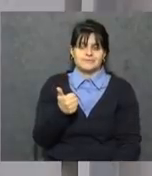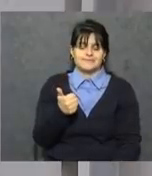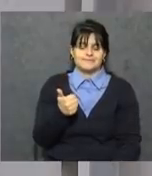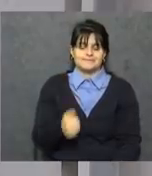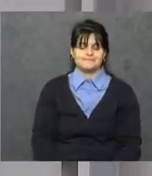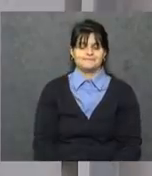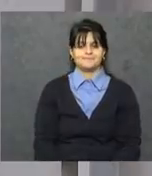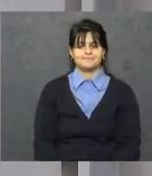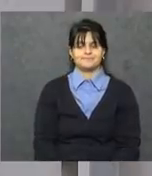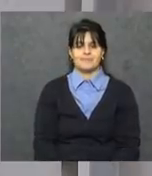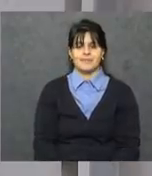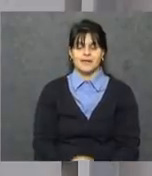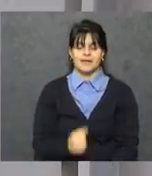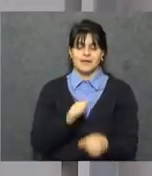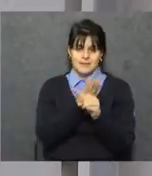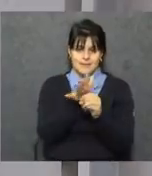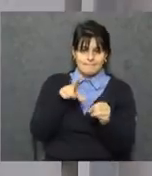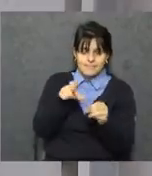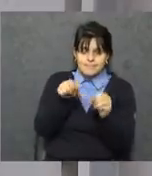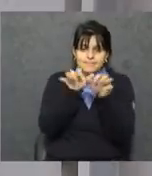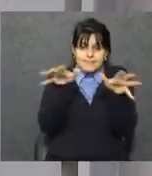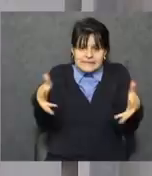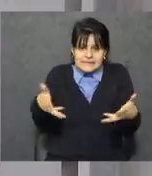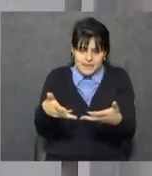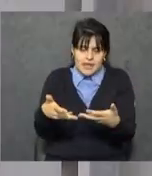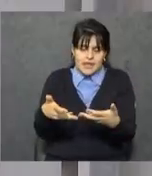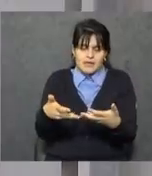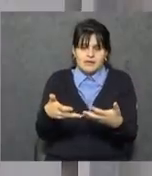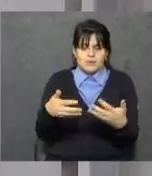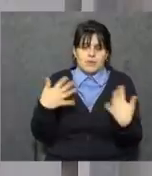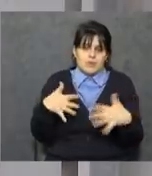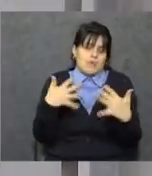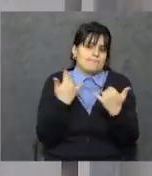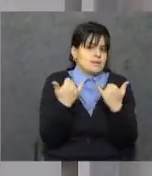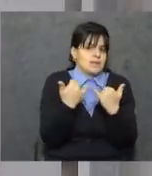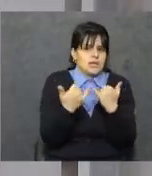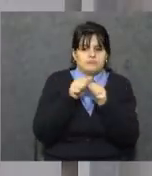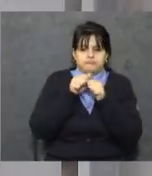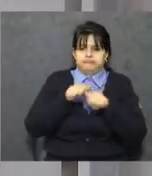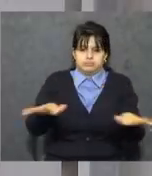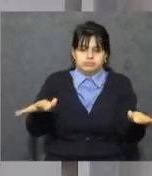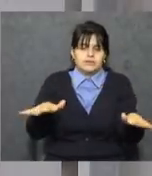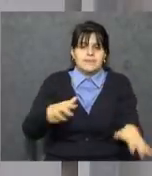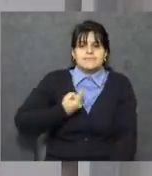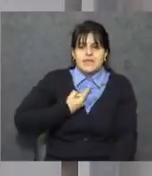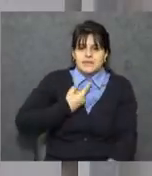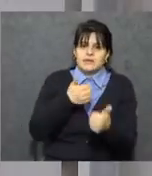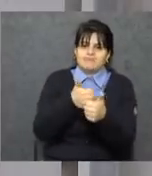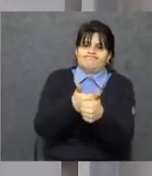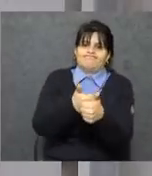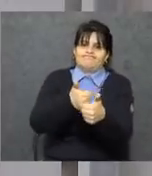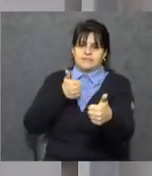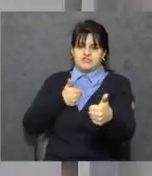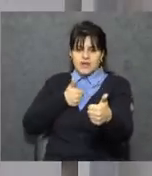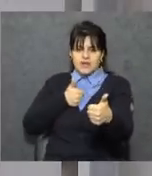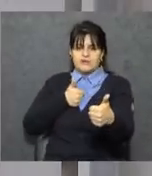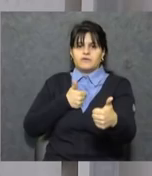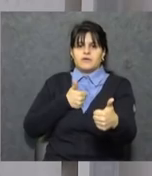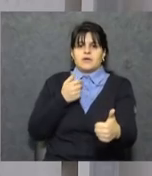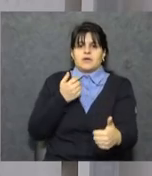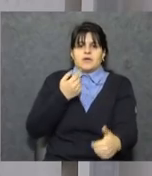A pandemia que nos atinge, com o seu elevado risco de contágio, obriga-nos a distanciarmo-nos, a isolarmo-nos,